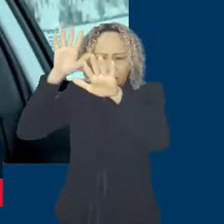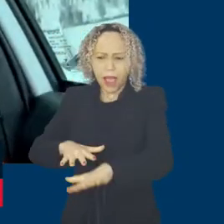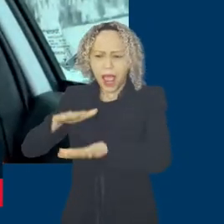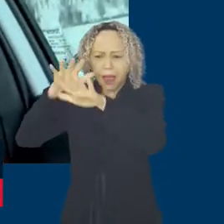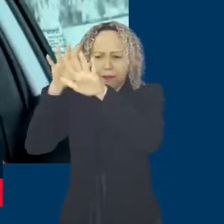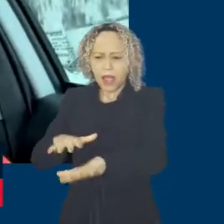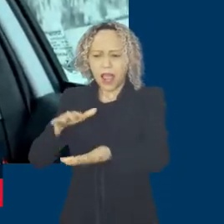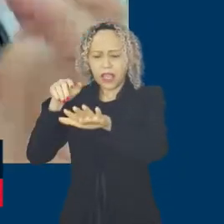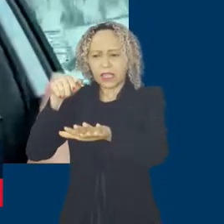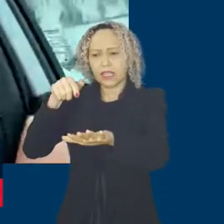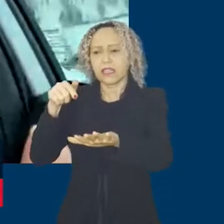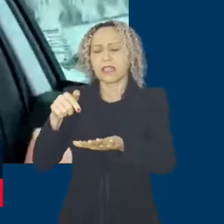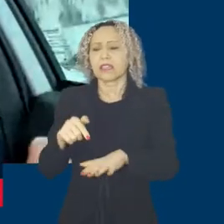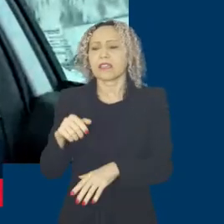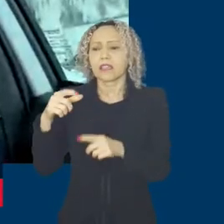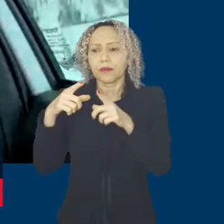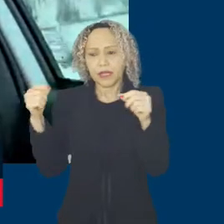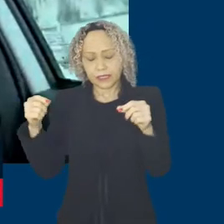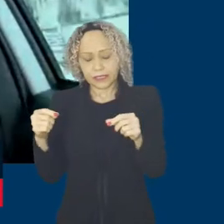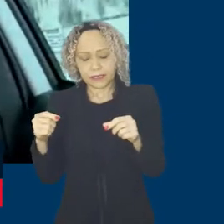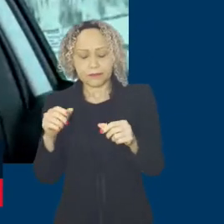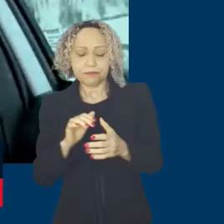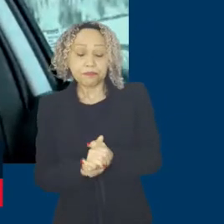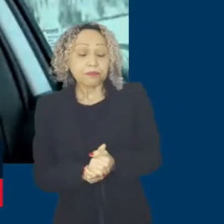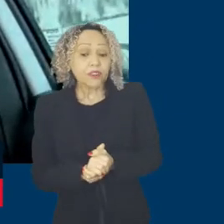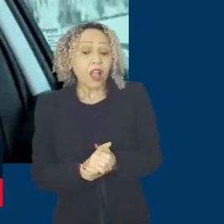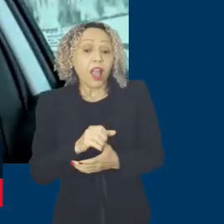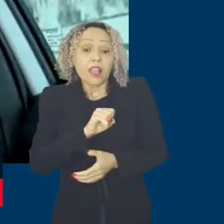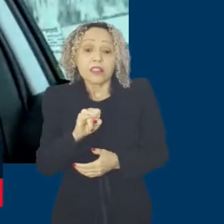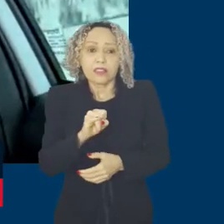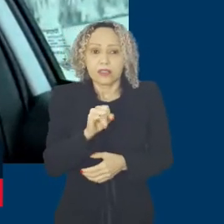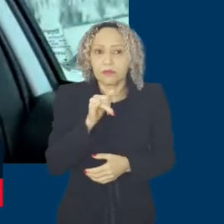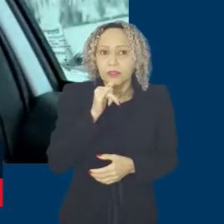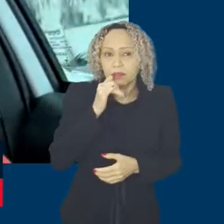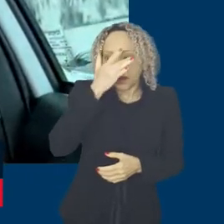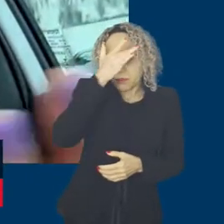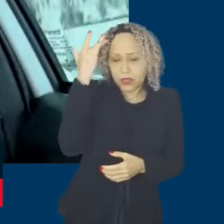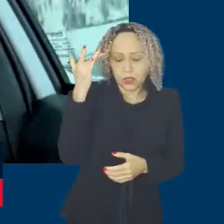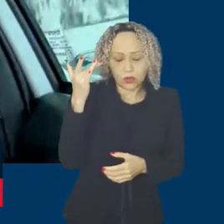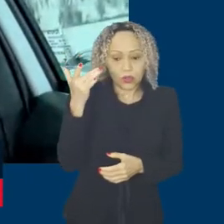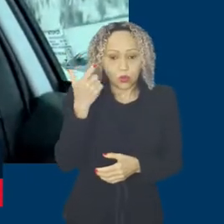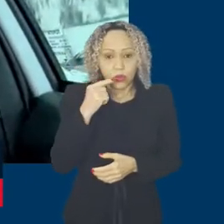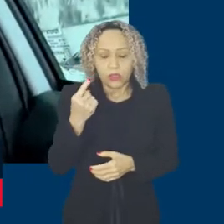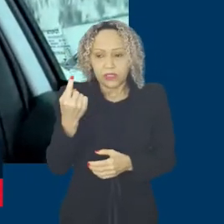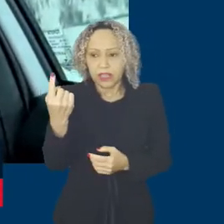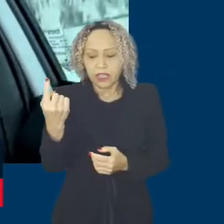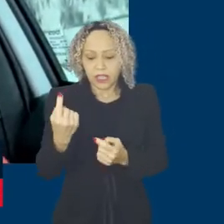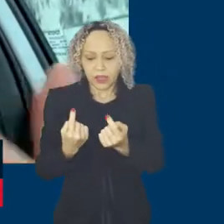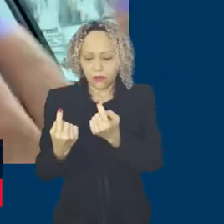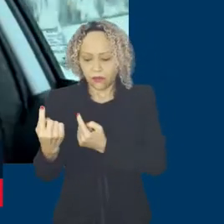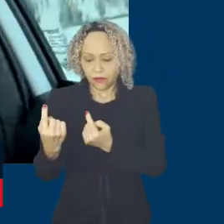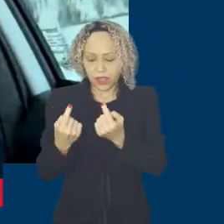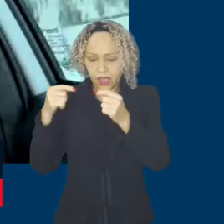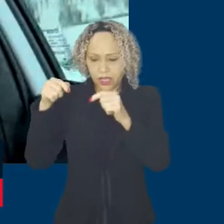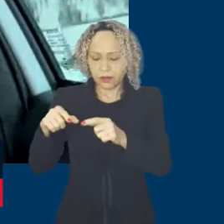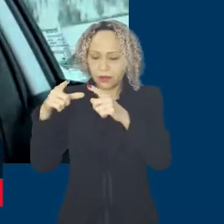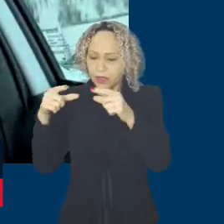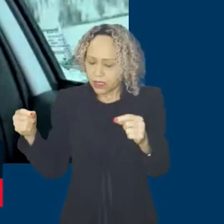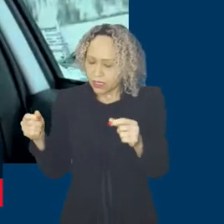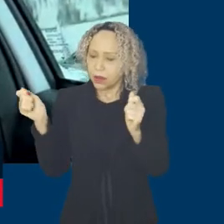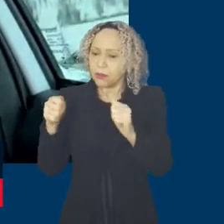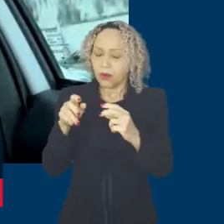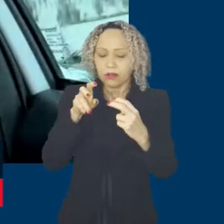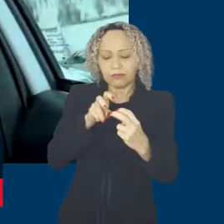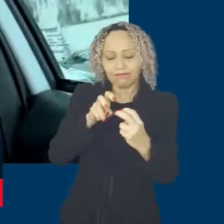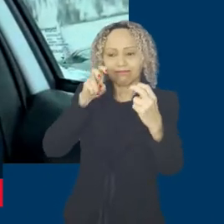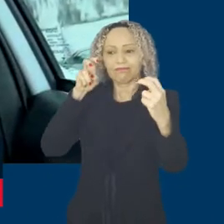é que vai ter quem não puder vir, quem não puder chegar em Brasília, que o nosso encontro ele é semipresencial, também poderá